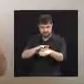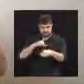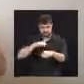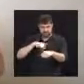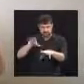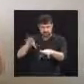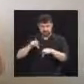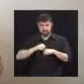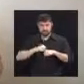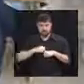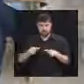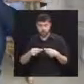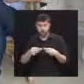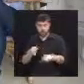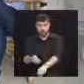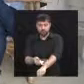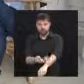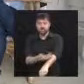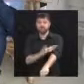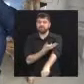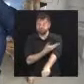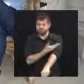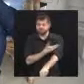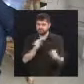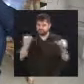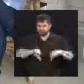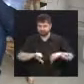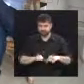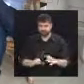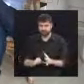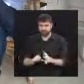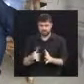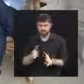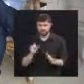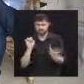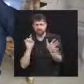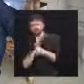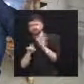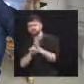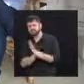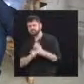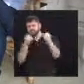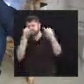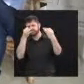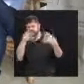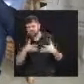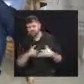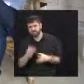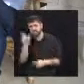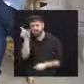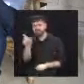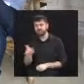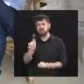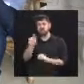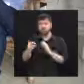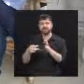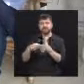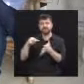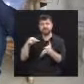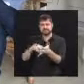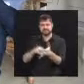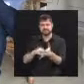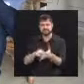na parte emocional. Primeiramente, antes de eu entrar na pergunta, eu queria que o senhor explicasse para o pessoal de casa o que é